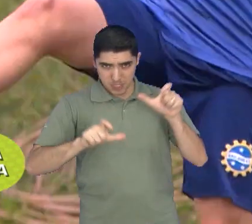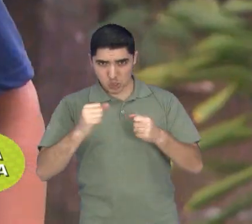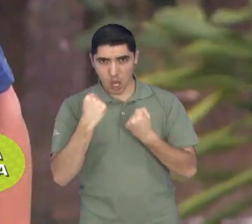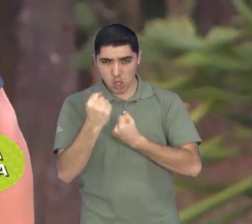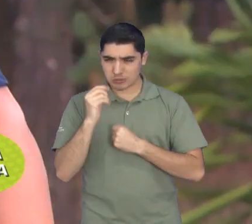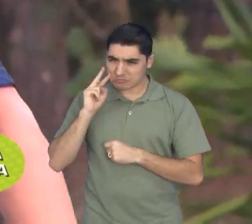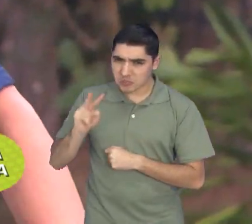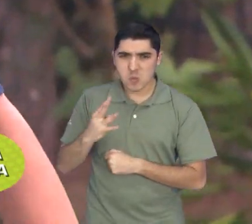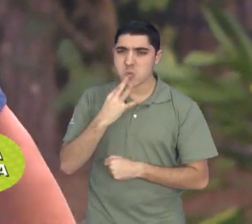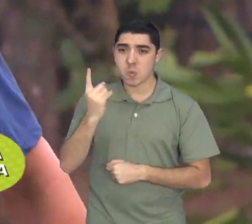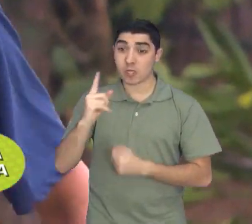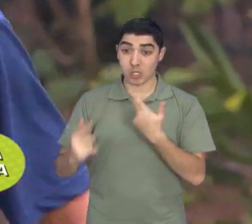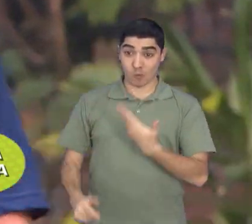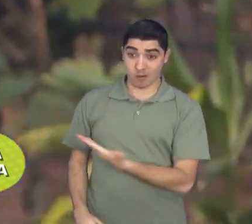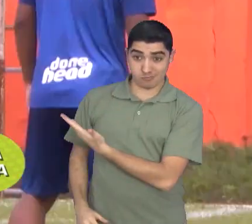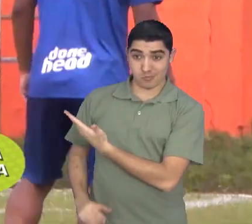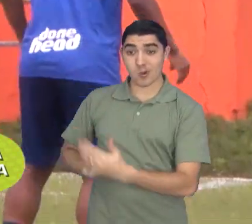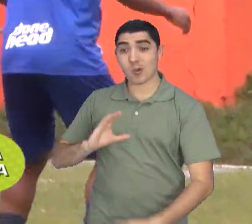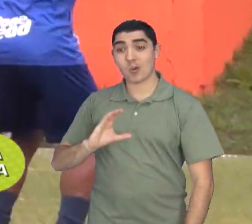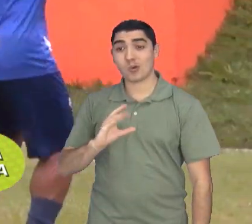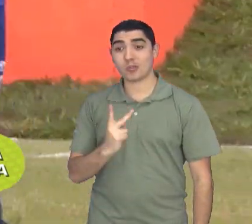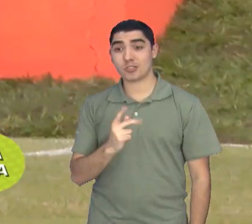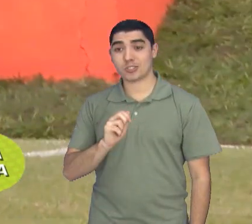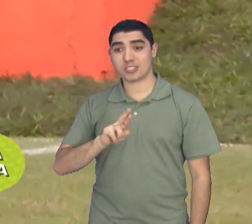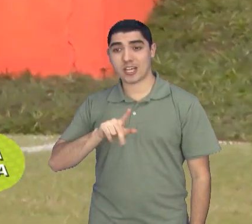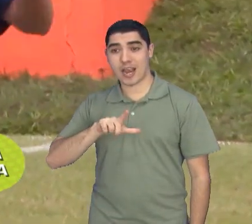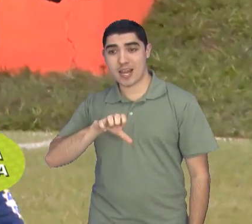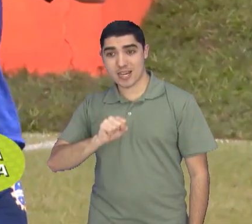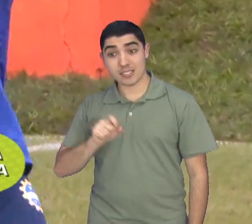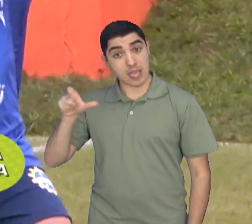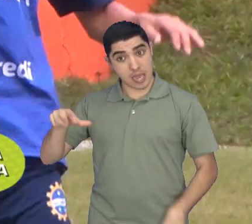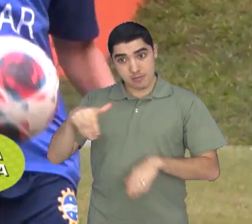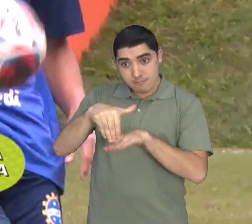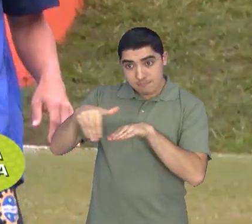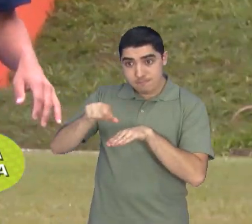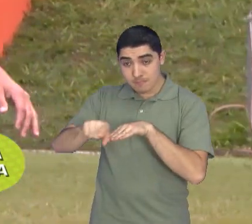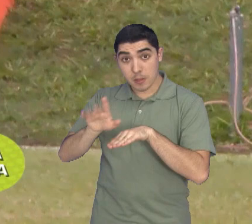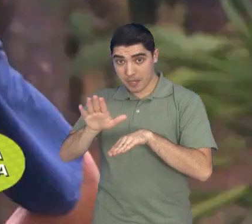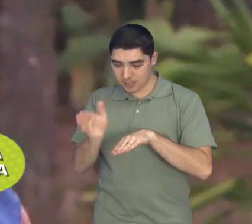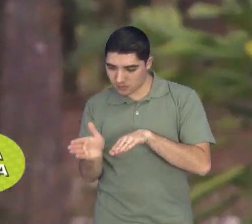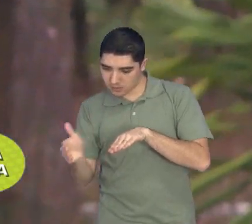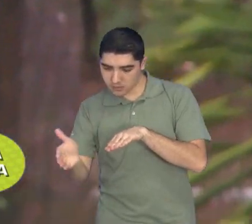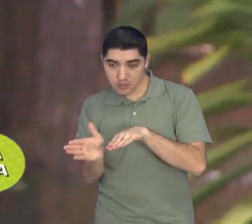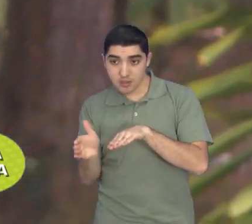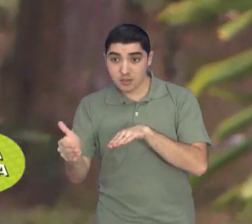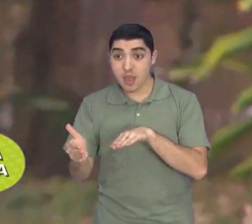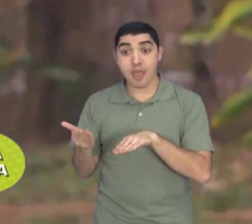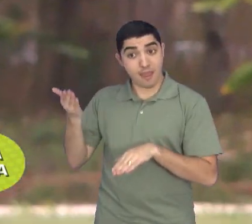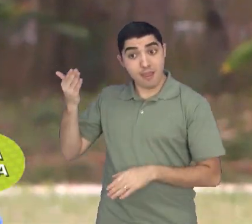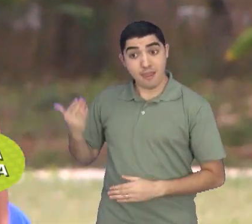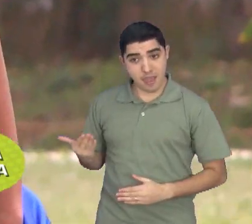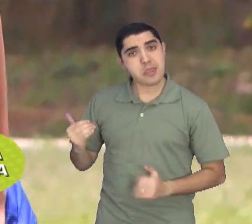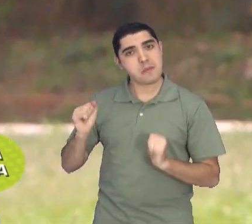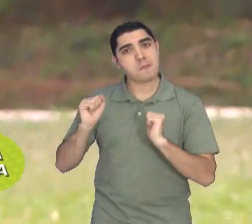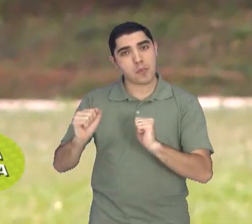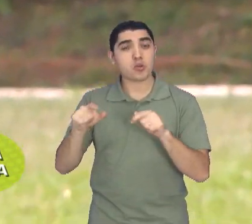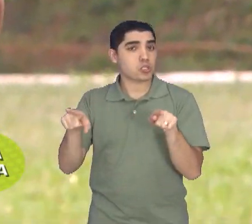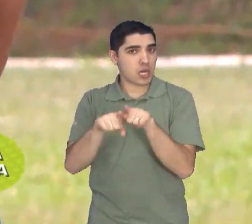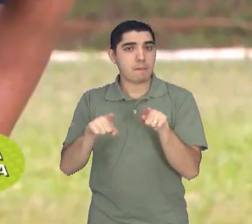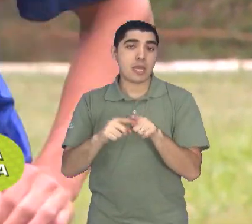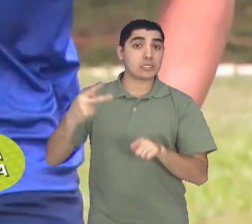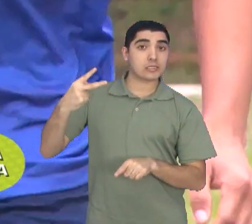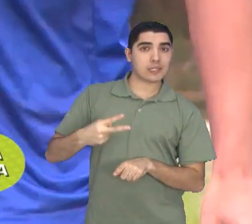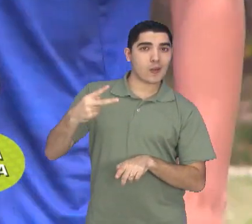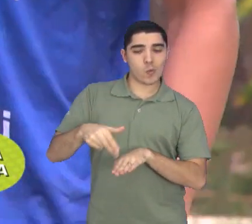rostos, como é o caso do Charles. Atacante que joga pelas beiradas do campo, ele pode atuar como segundo